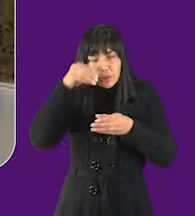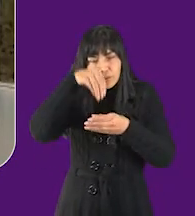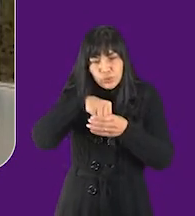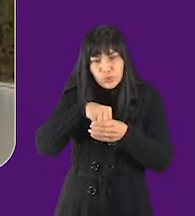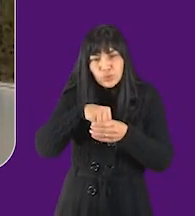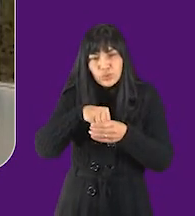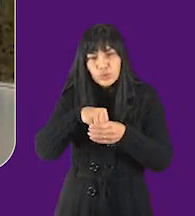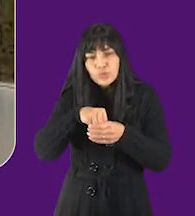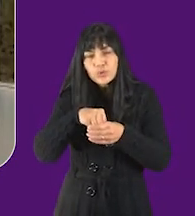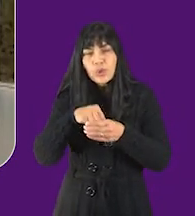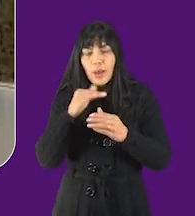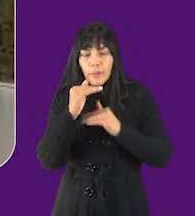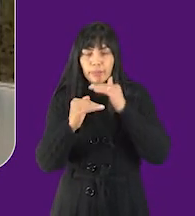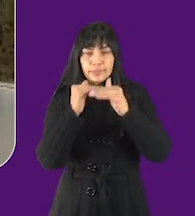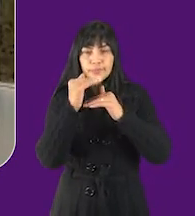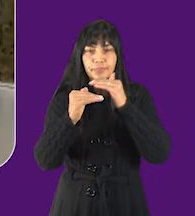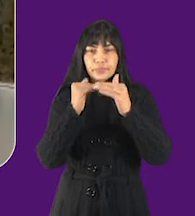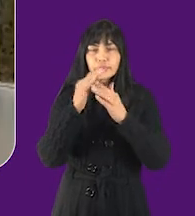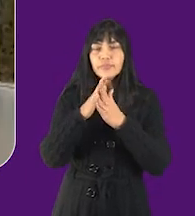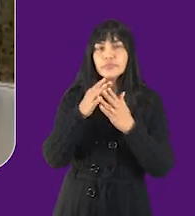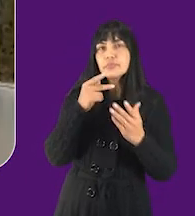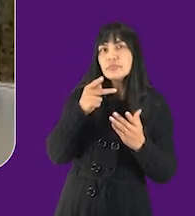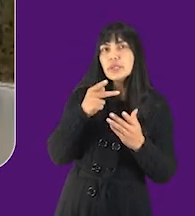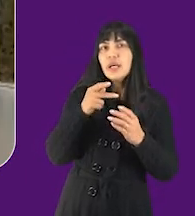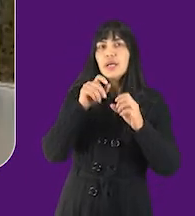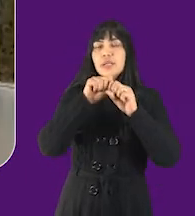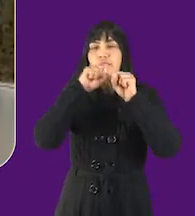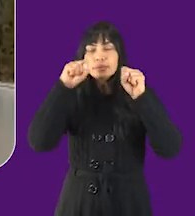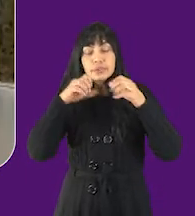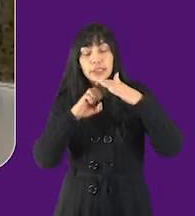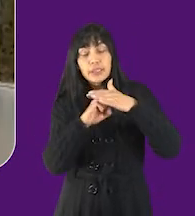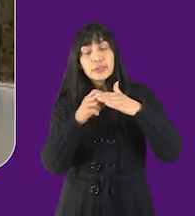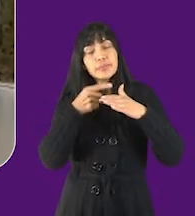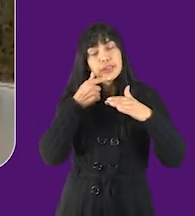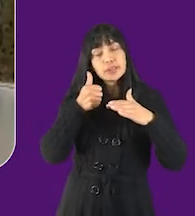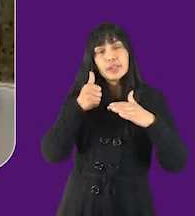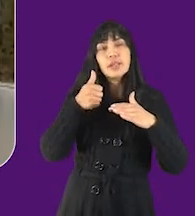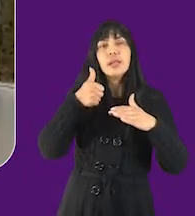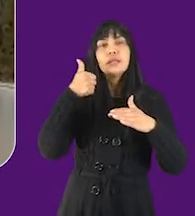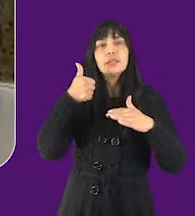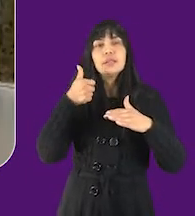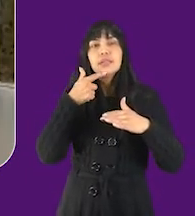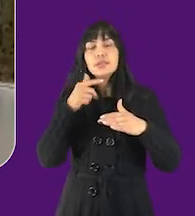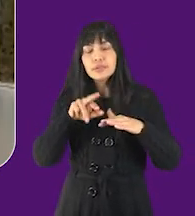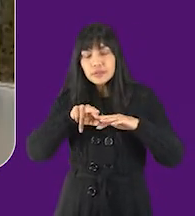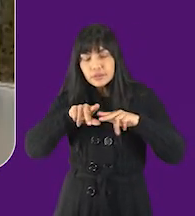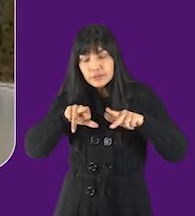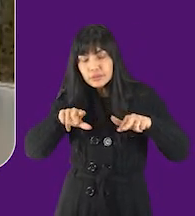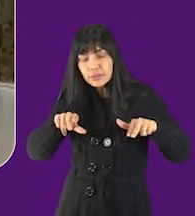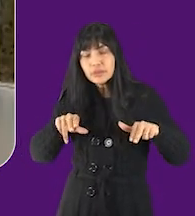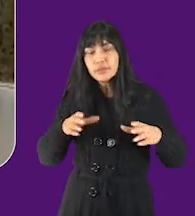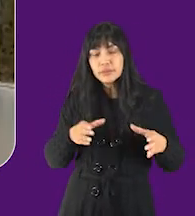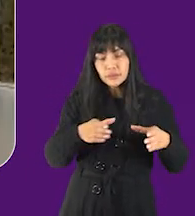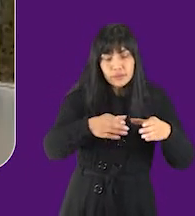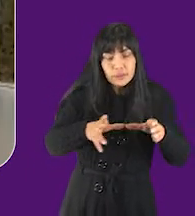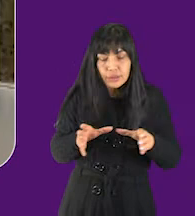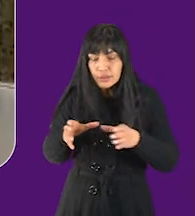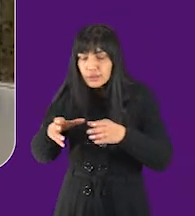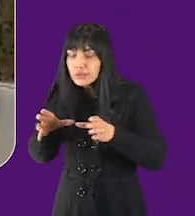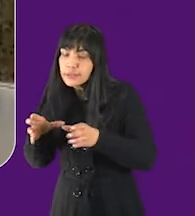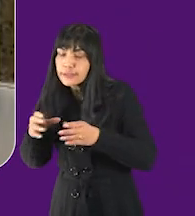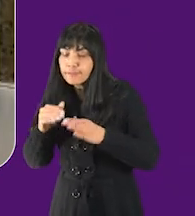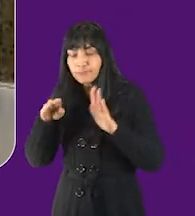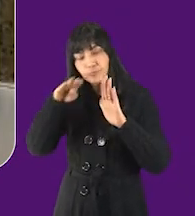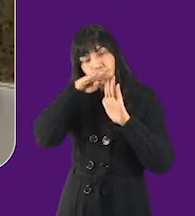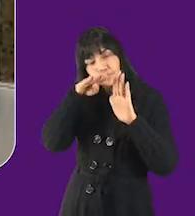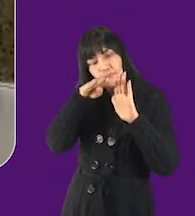Inovar para o crescimento é um pilar estratégico da Tetra Pak, e nós temos ações que envolvem diferentes áreas, em diferentes